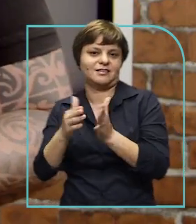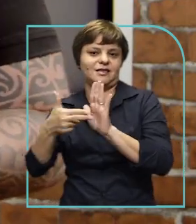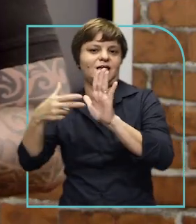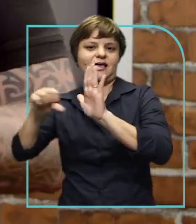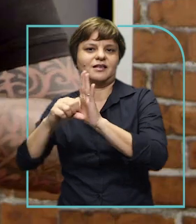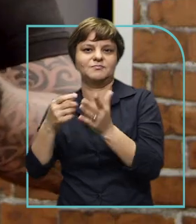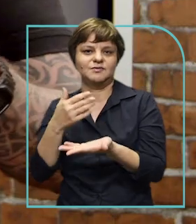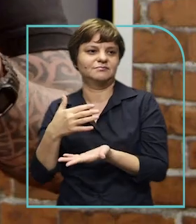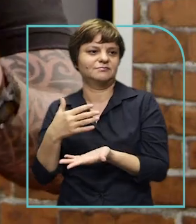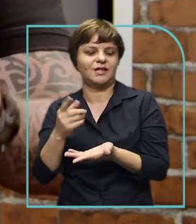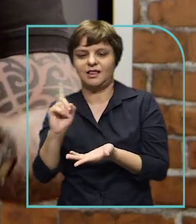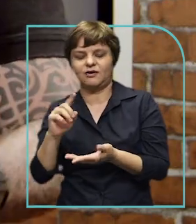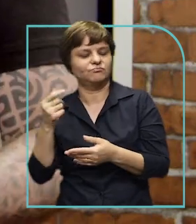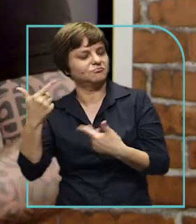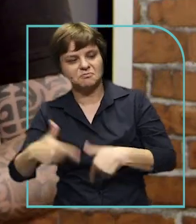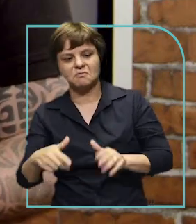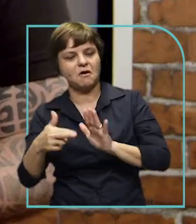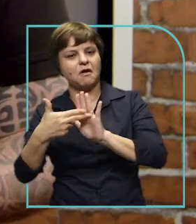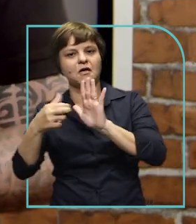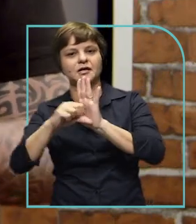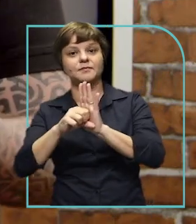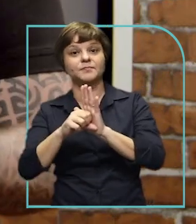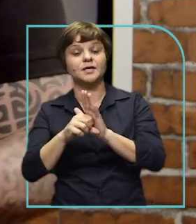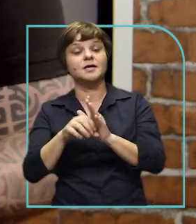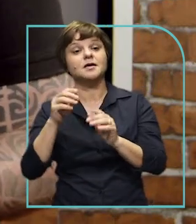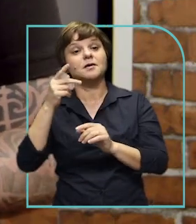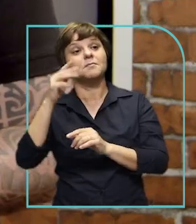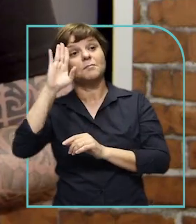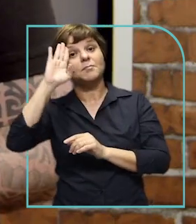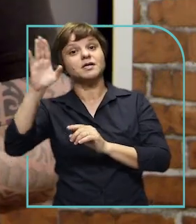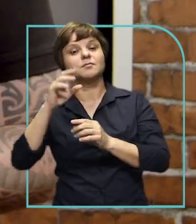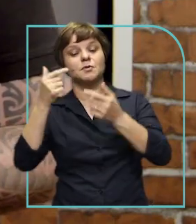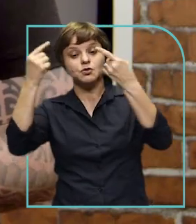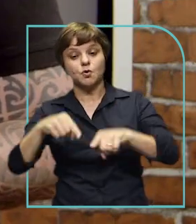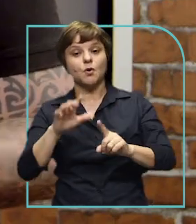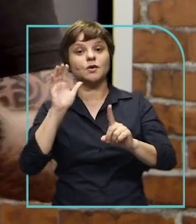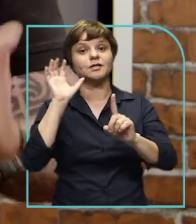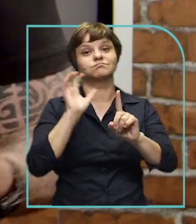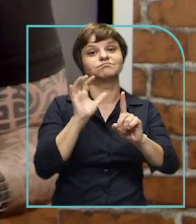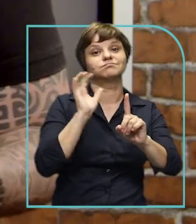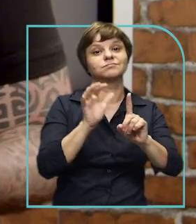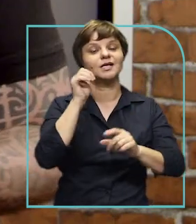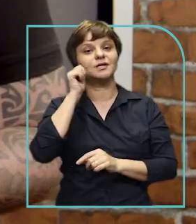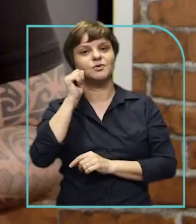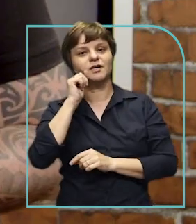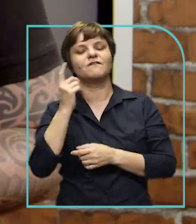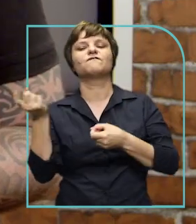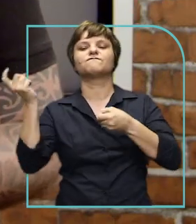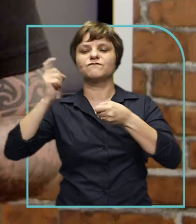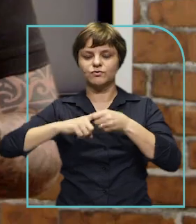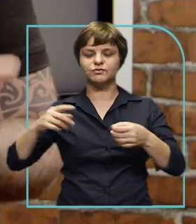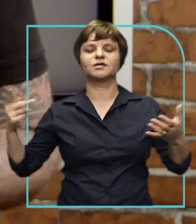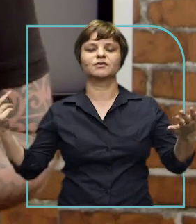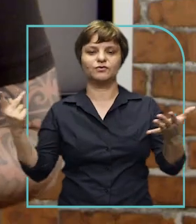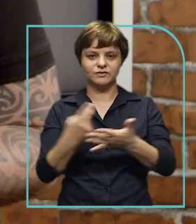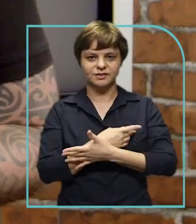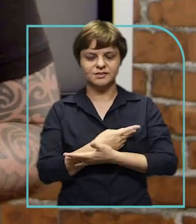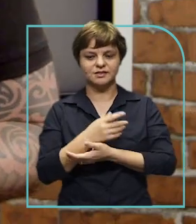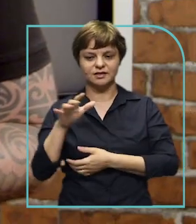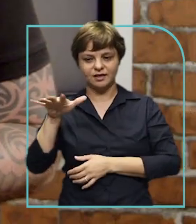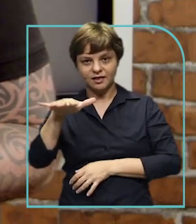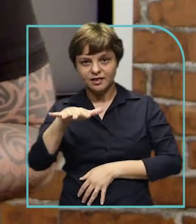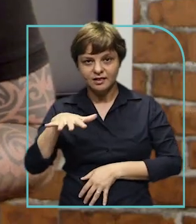uma série de ações contra as mulheres, sobretudo contra as mulheres, voltaram a acontecer